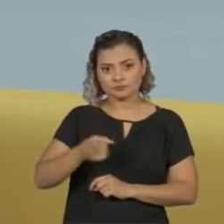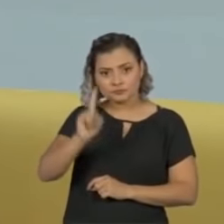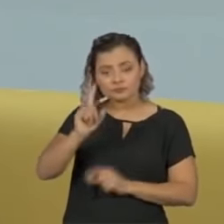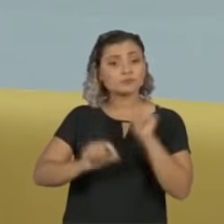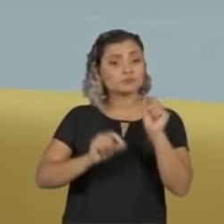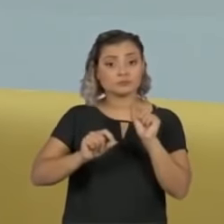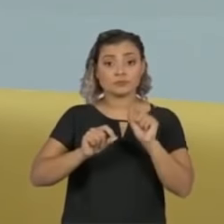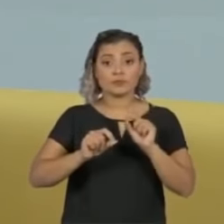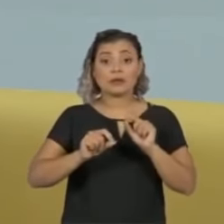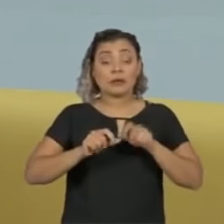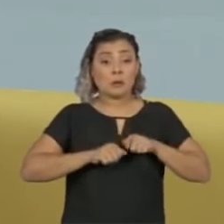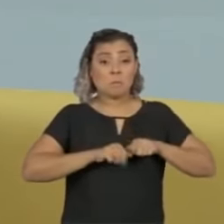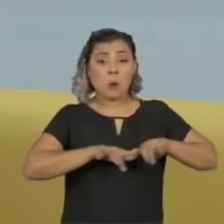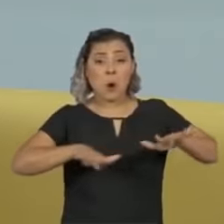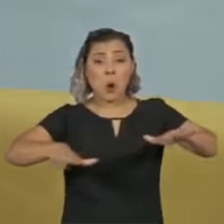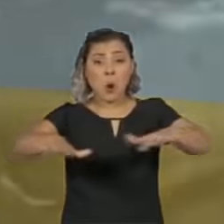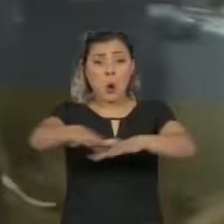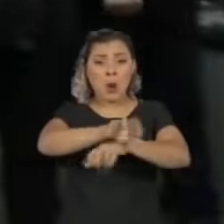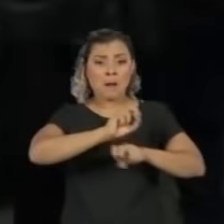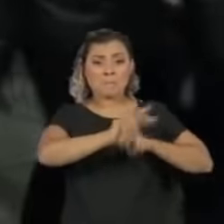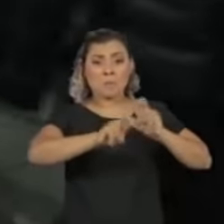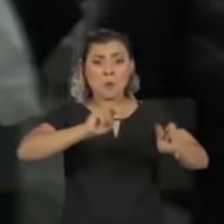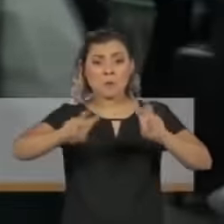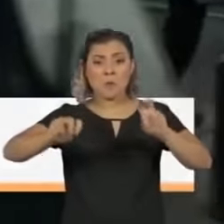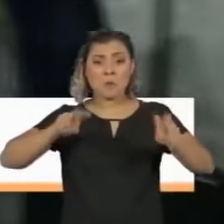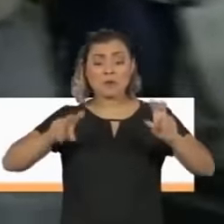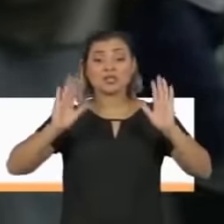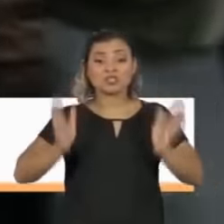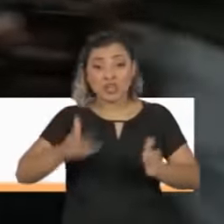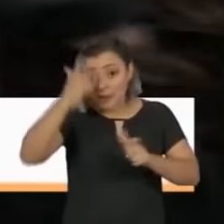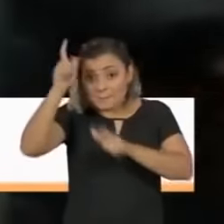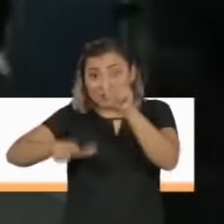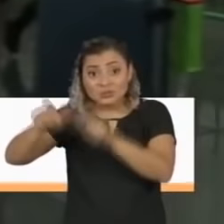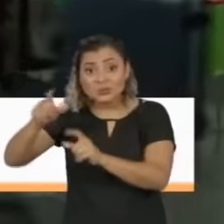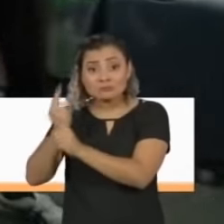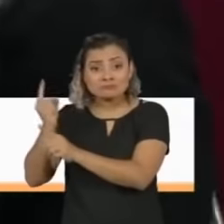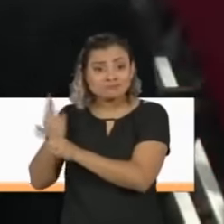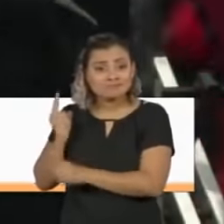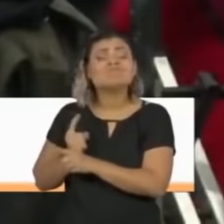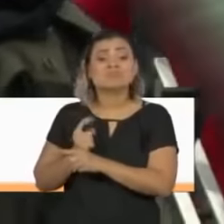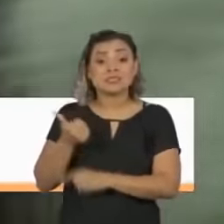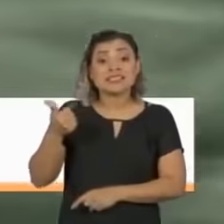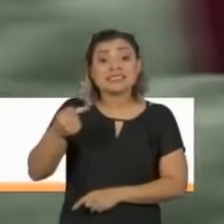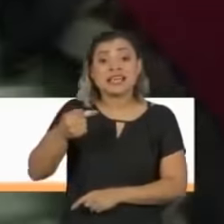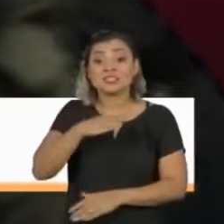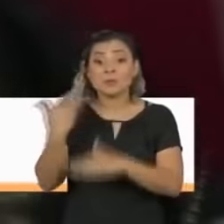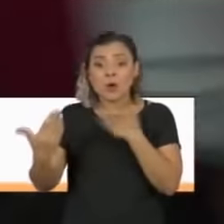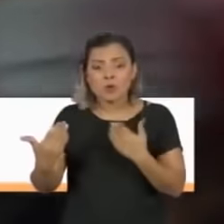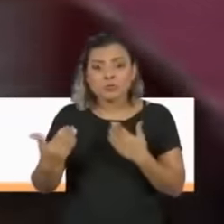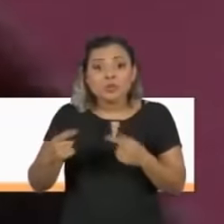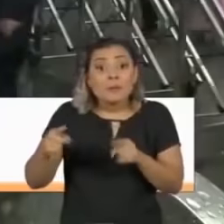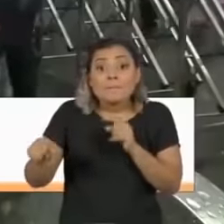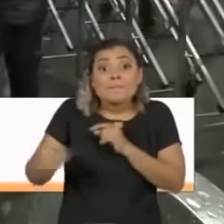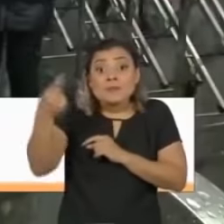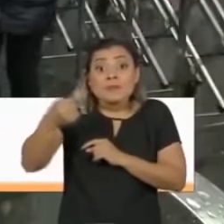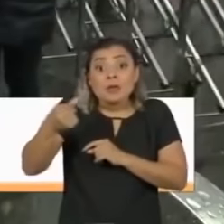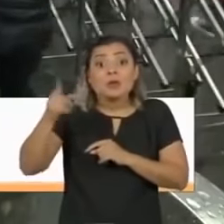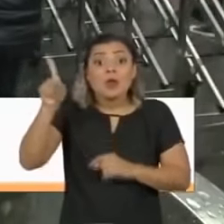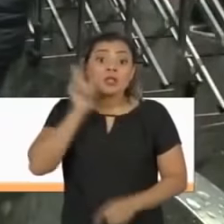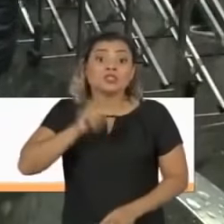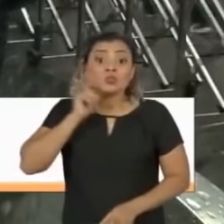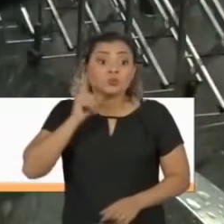Da epidemia causada pelo coronavírus. Já são centenas de casos, 17 mortes e o primeiro registro nos